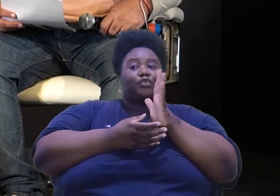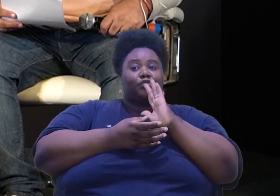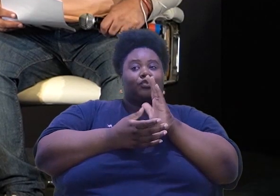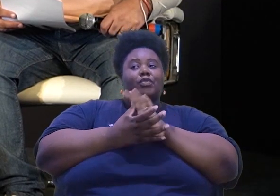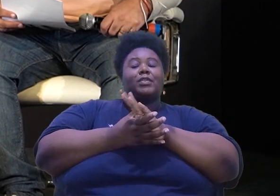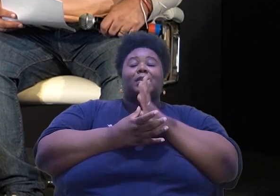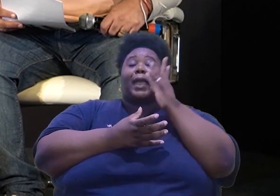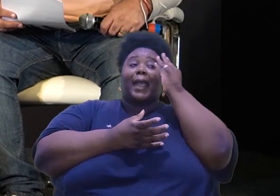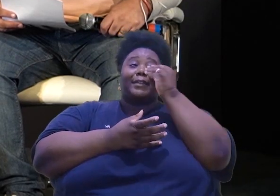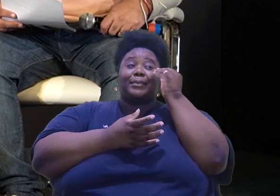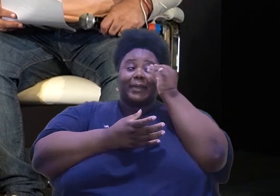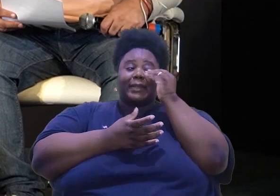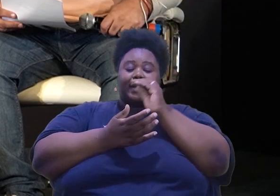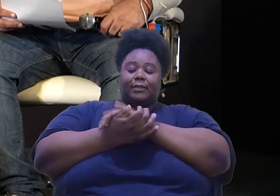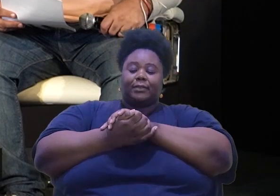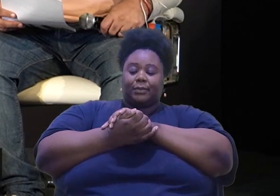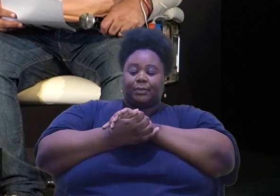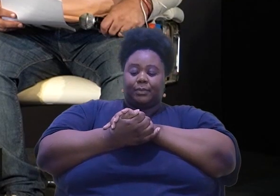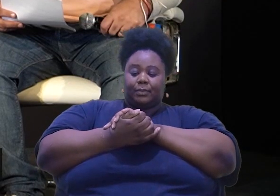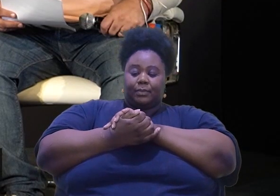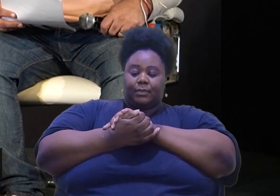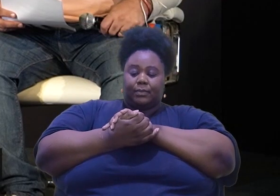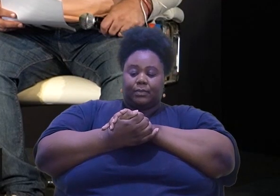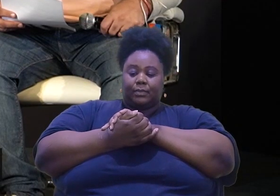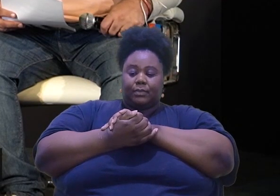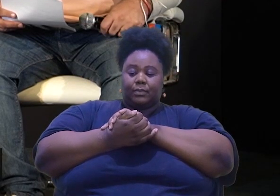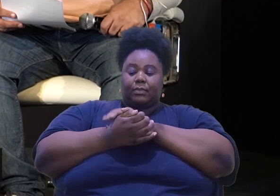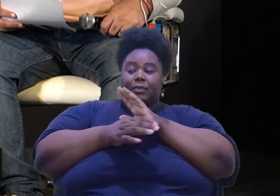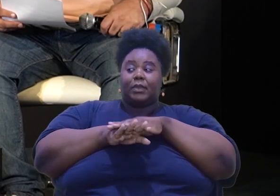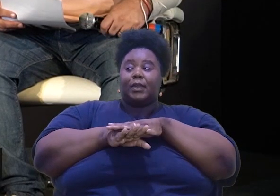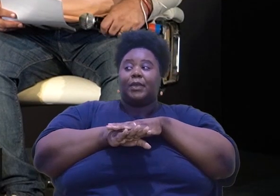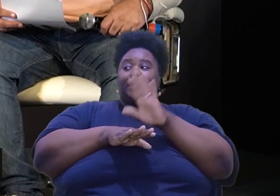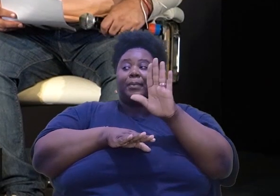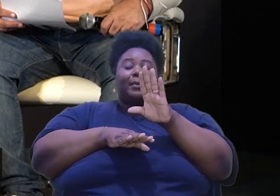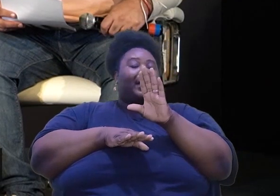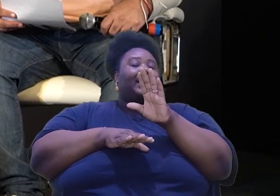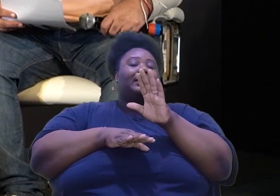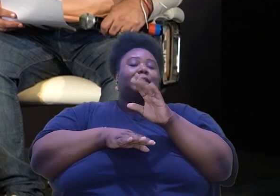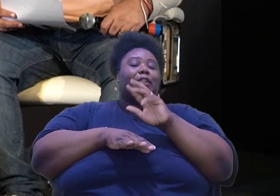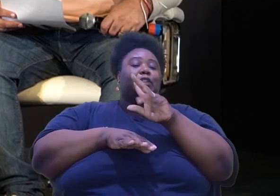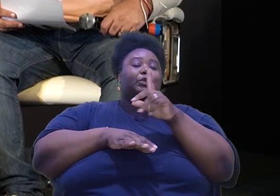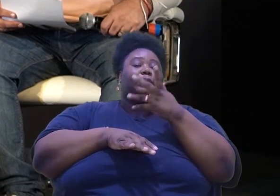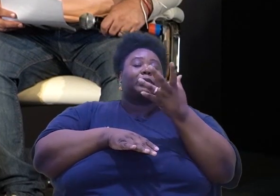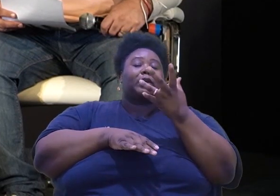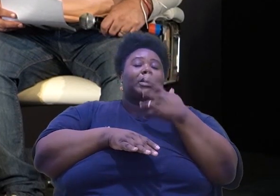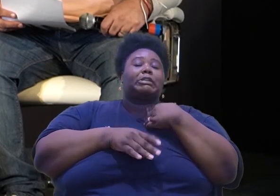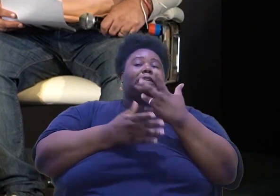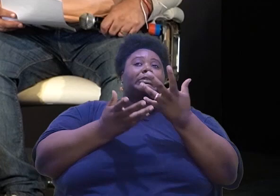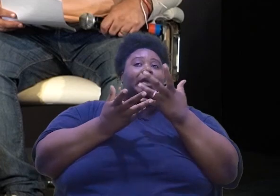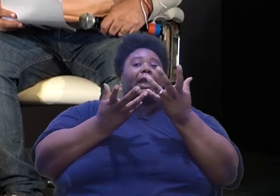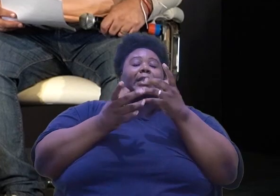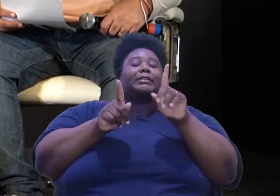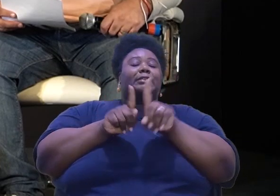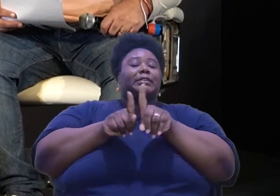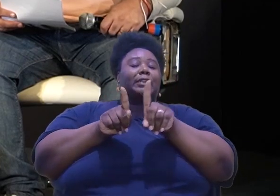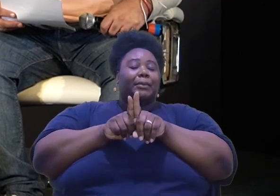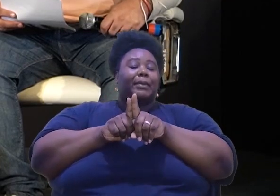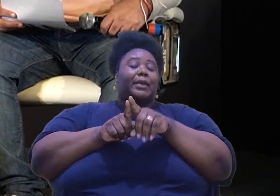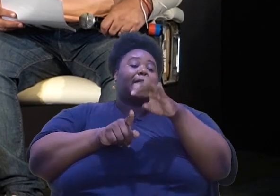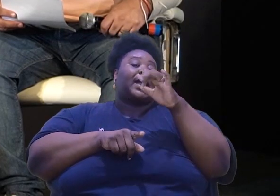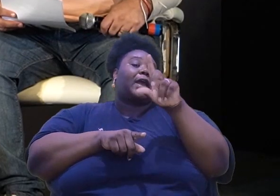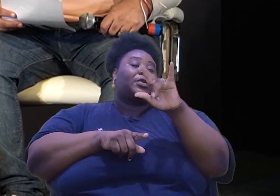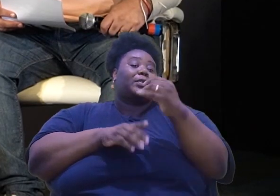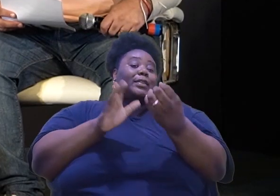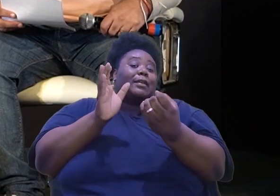essa experiência. Mas Carolina, sem sombra de dúvida, que eu tenho insistido também, que Carolina cria